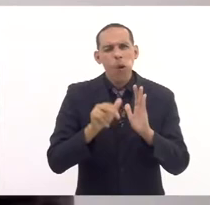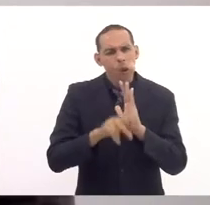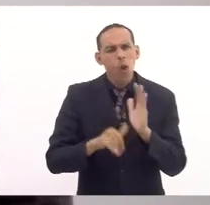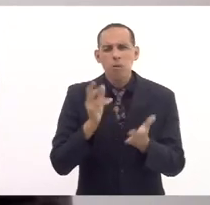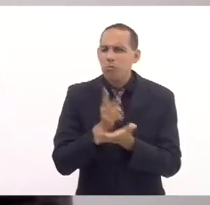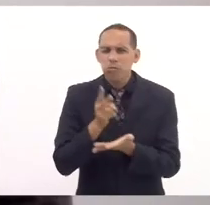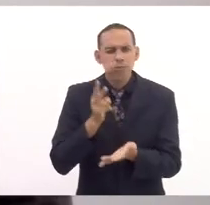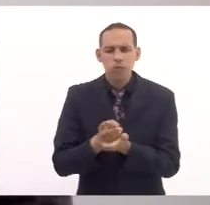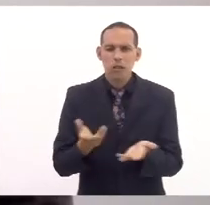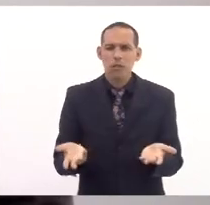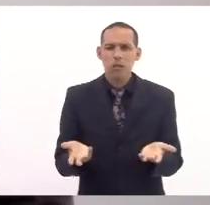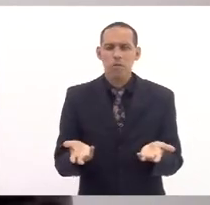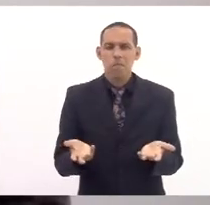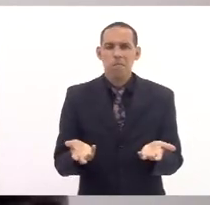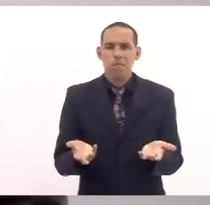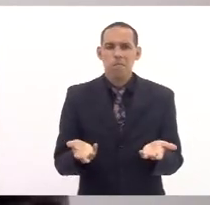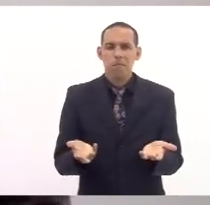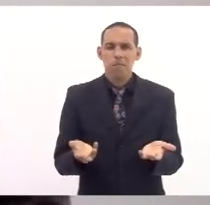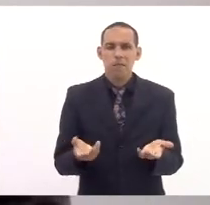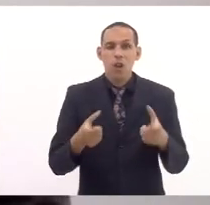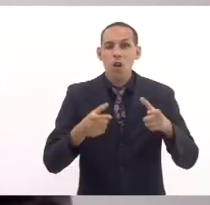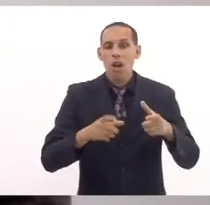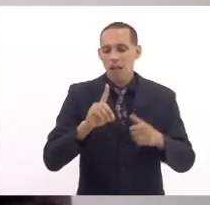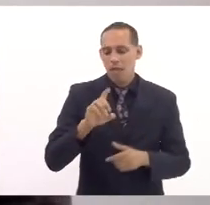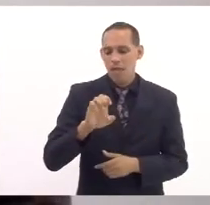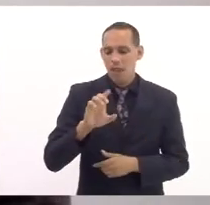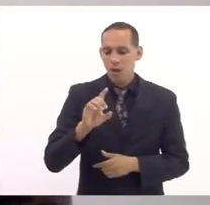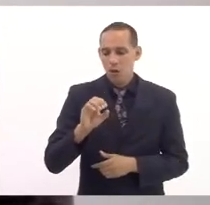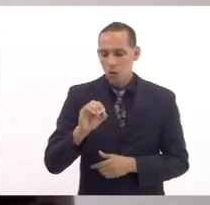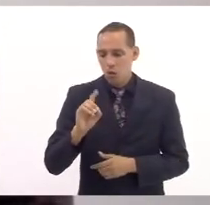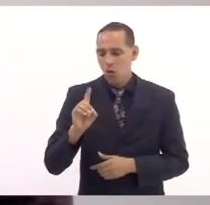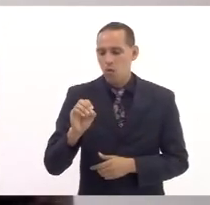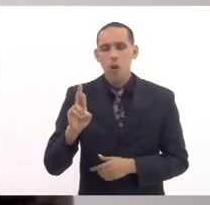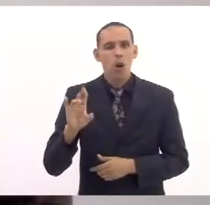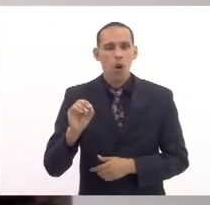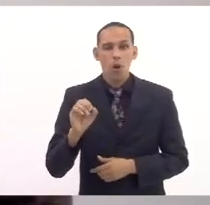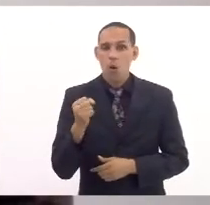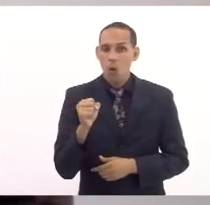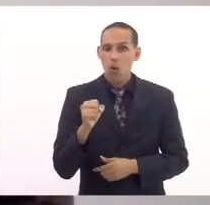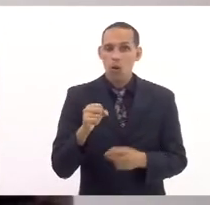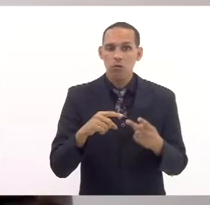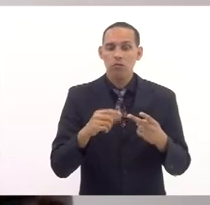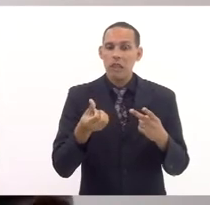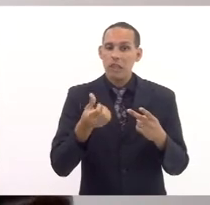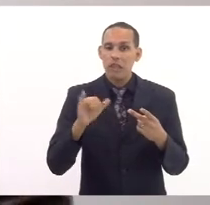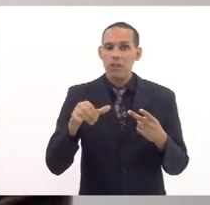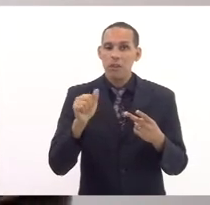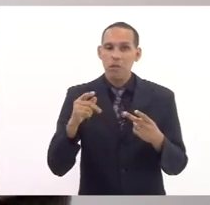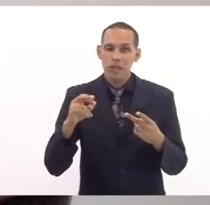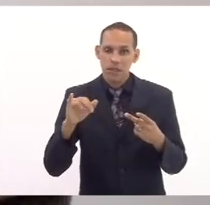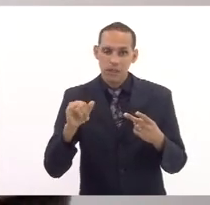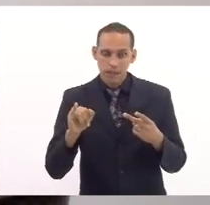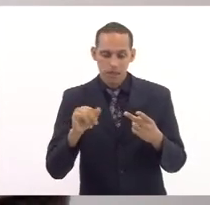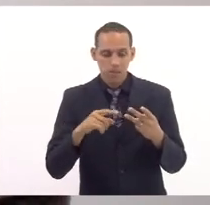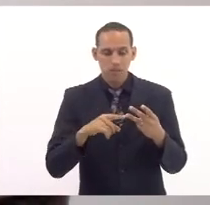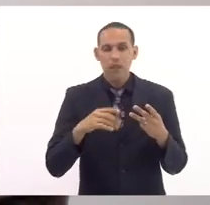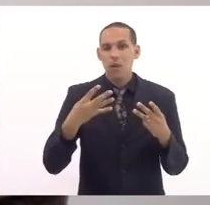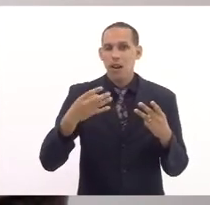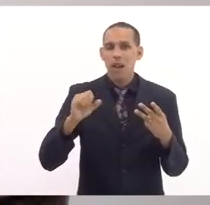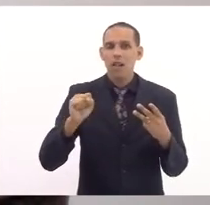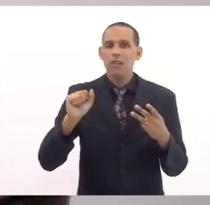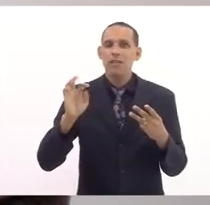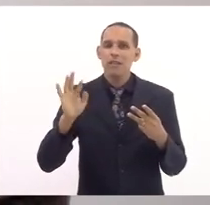Quando coloca aqui, no ramal de Odório, 8, 6 Japeri, 4 Santa Cruz e 1